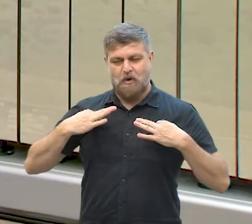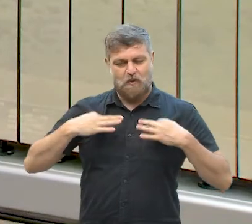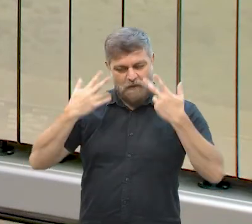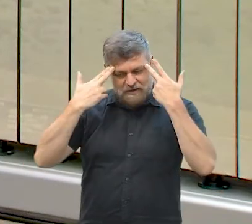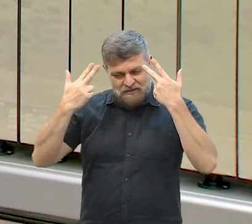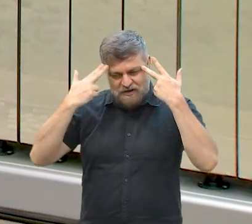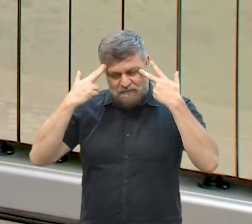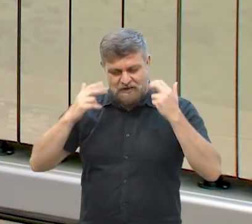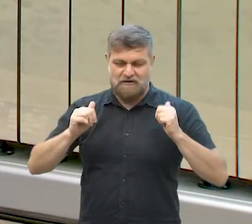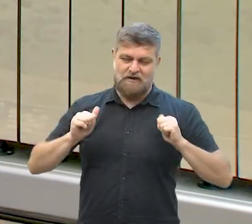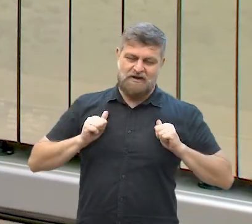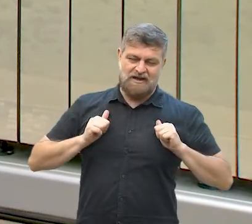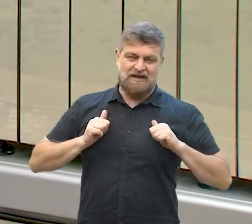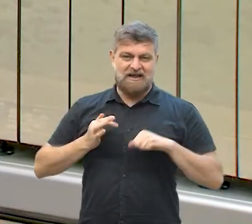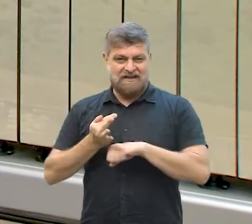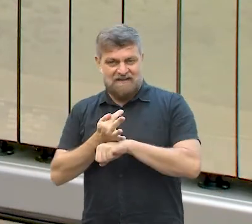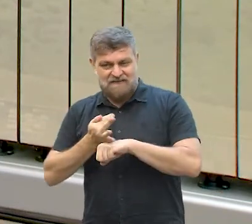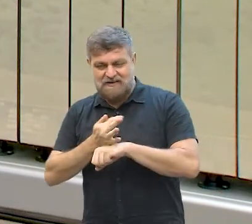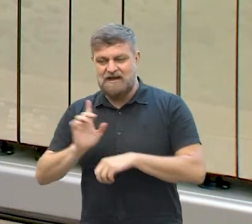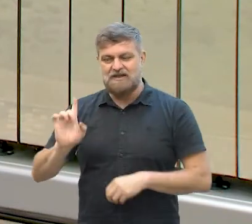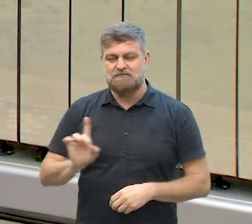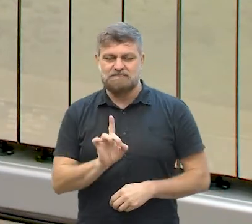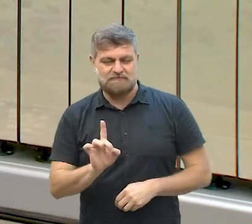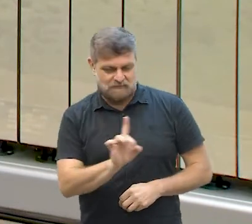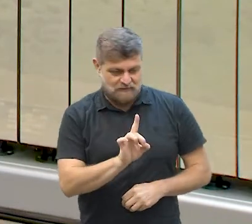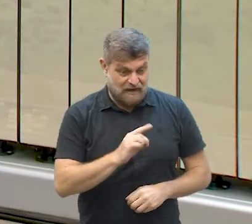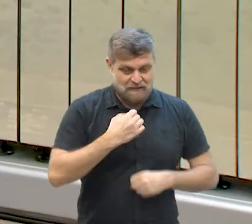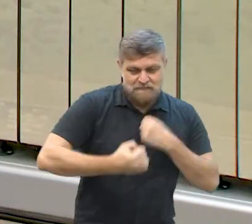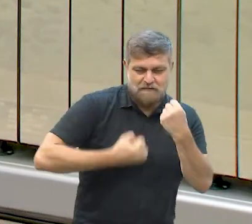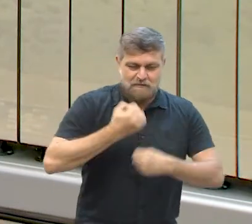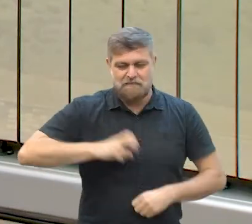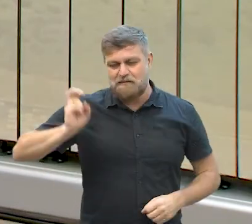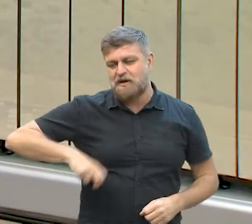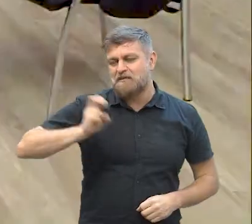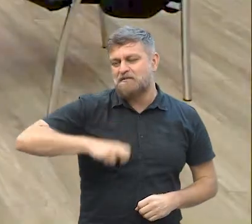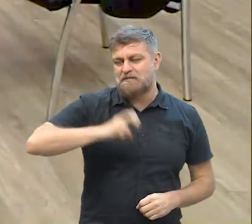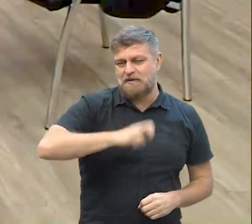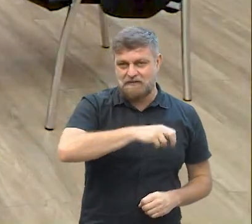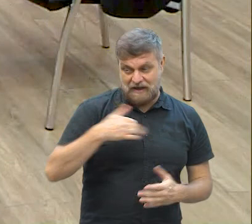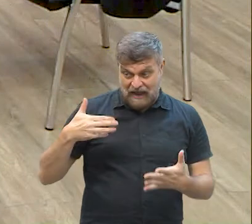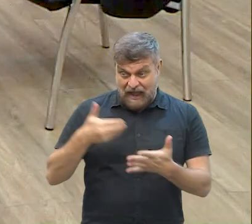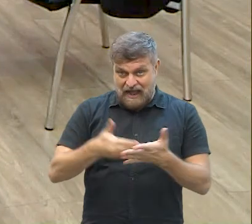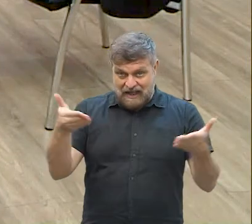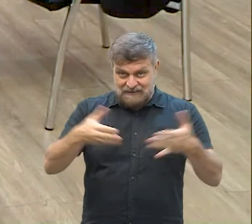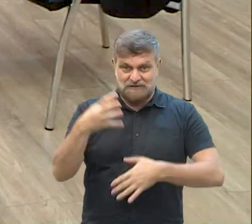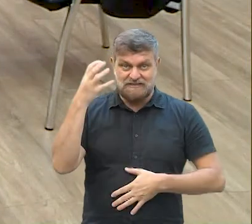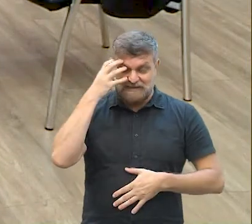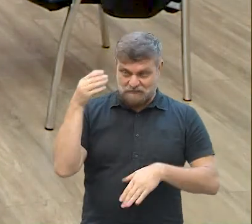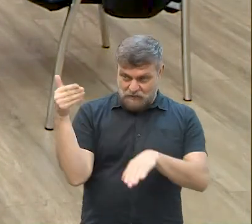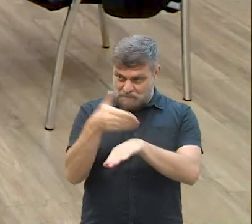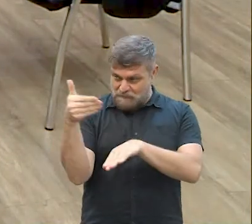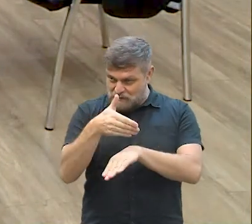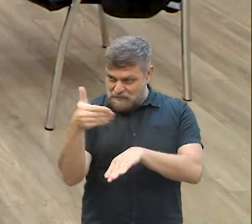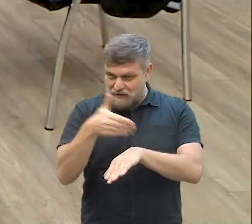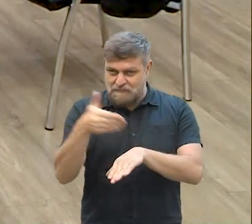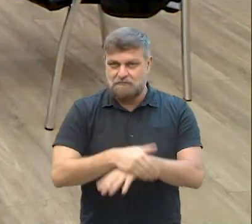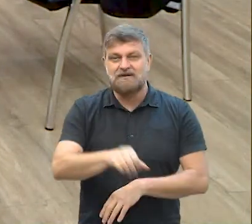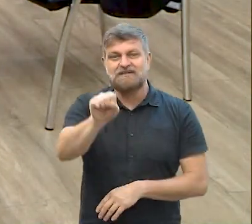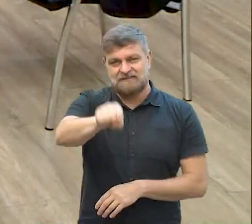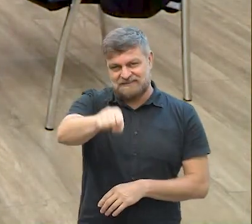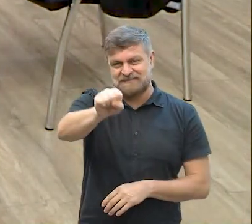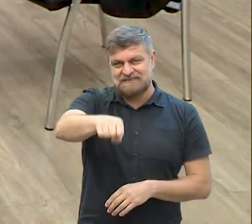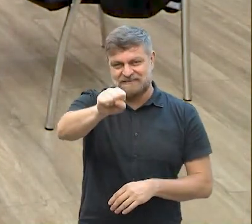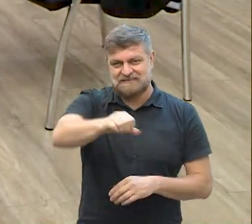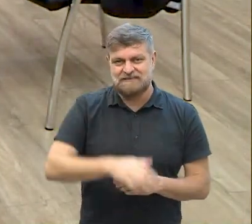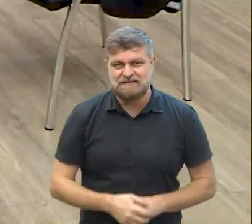né, de folga, a gente pôde conhecer um pouquinho e até correr um pouquinho no Taquaral depois. E até hoje frequenta a Lagoa do Taquaral, que sim, acho que é com certeza.